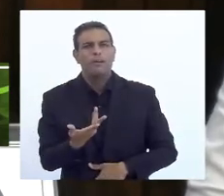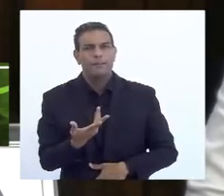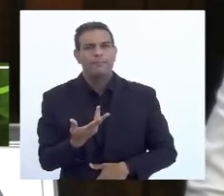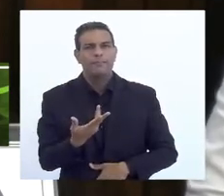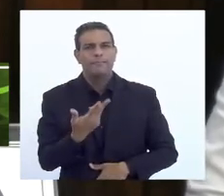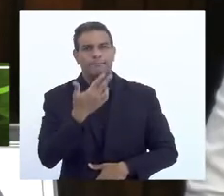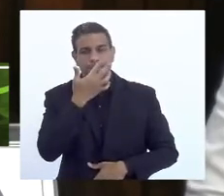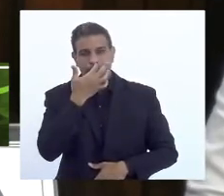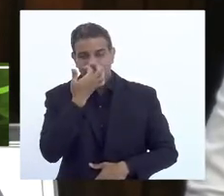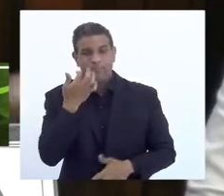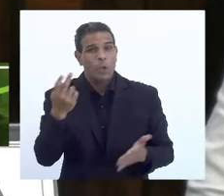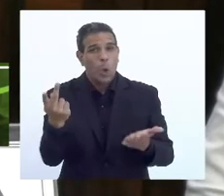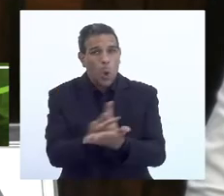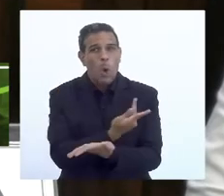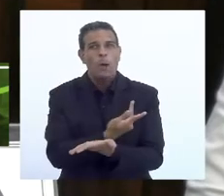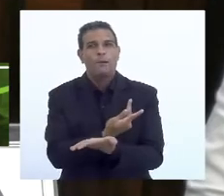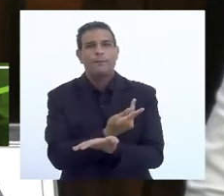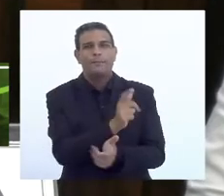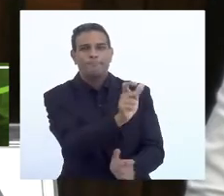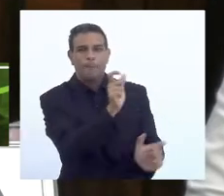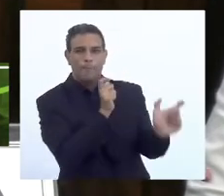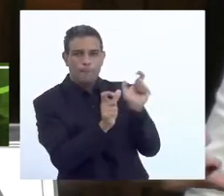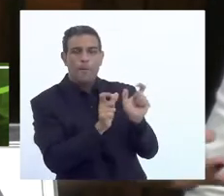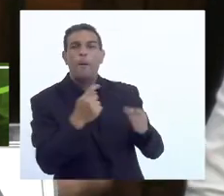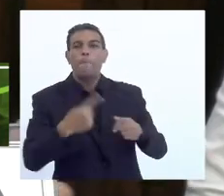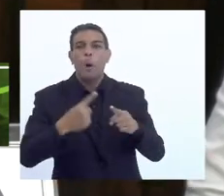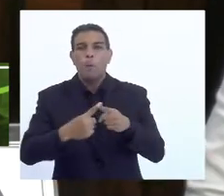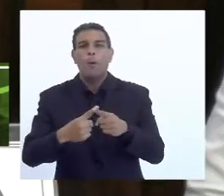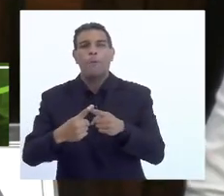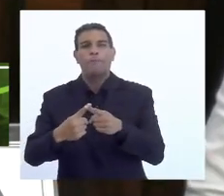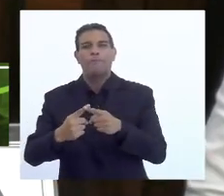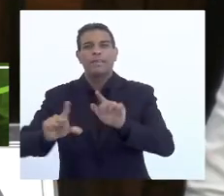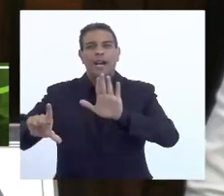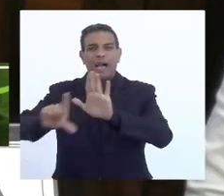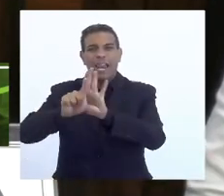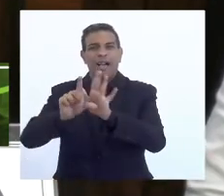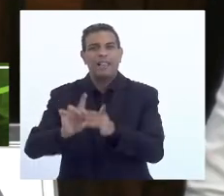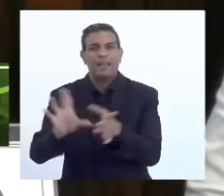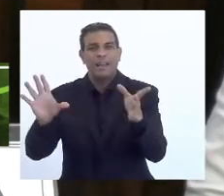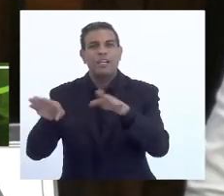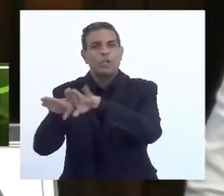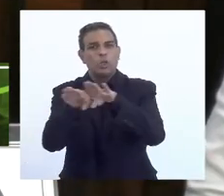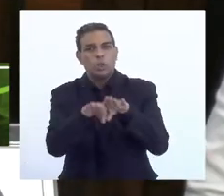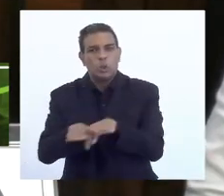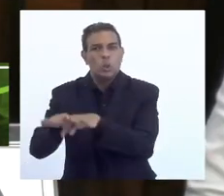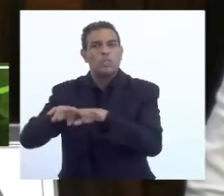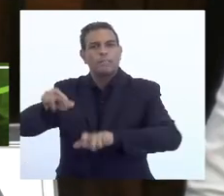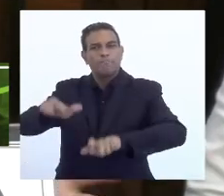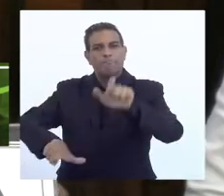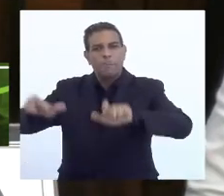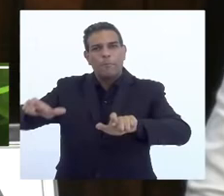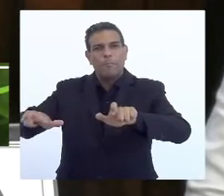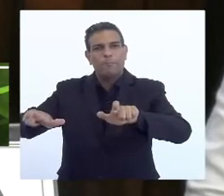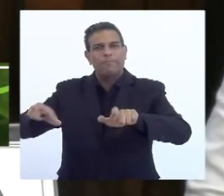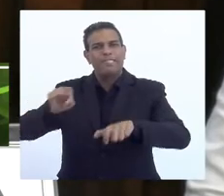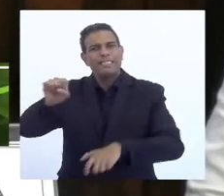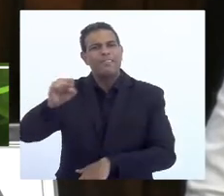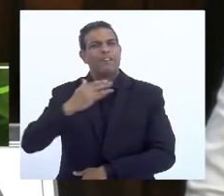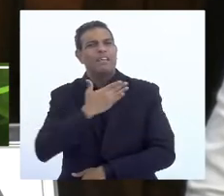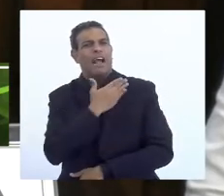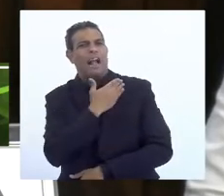as agressões que eram deferidas a mim, porque a lei eleitoral garantia isonomia entre os candidatos. E se fosse